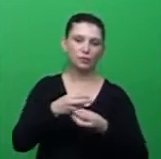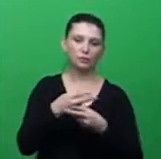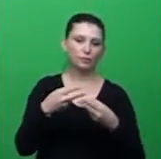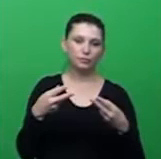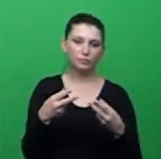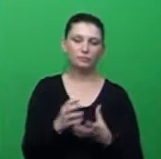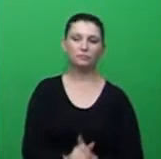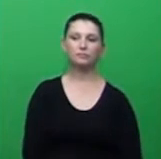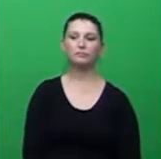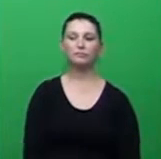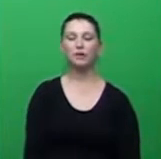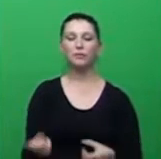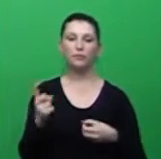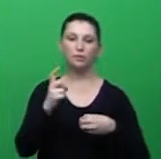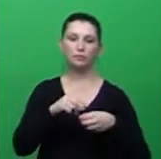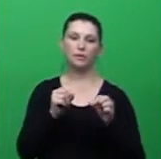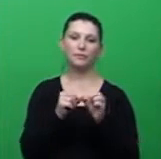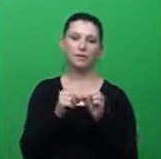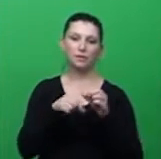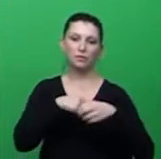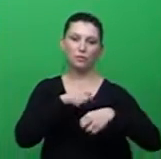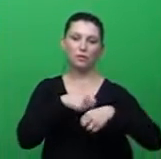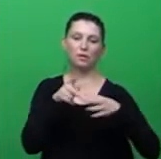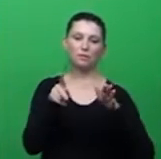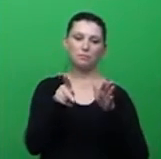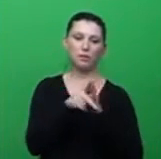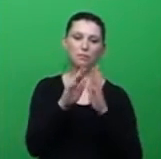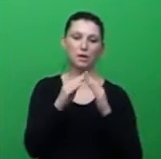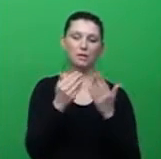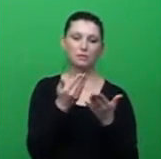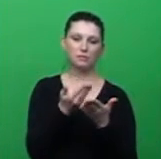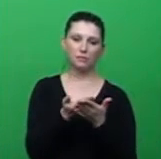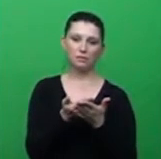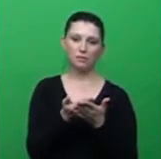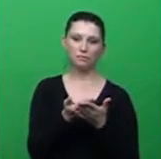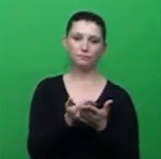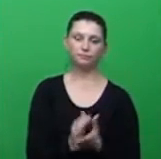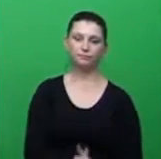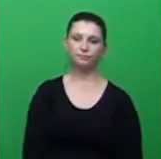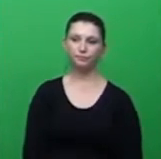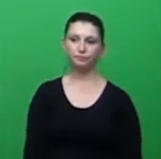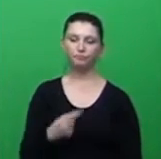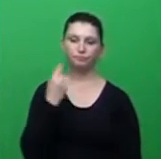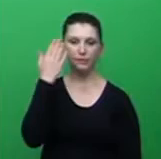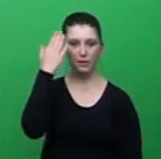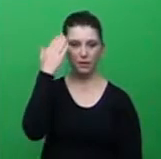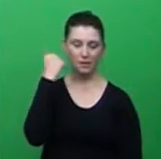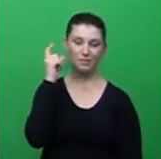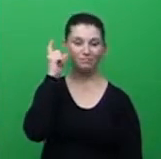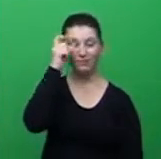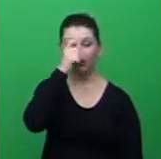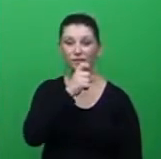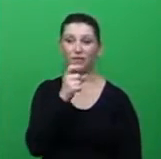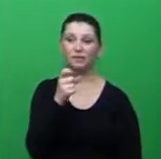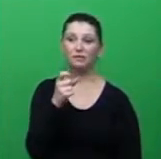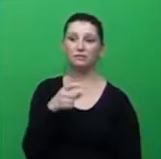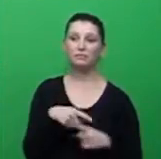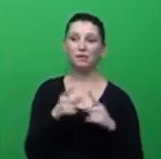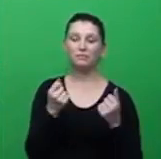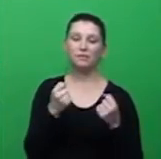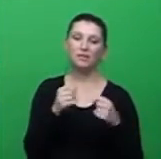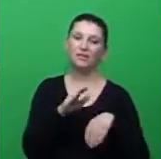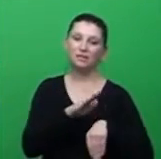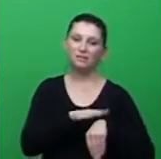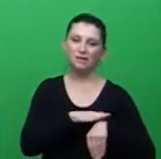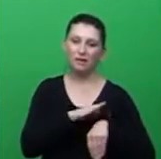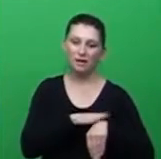essas unidades voltem a fazer a merenda na própria unidade escolar. E a gente sabe que essa questão acaba levando um tempo